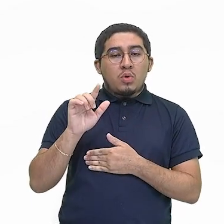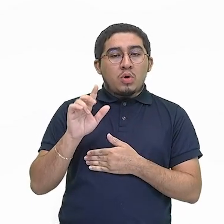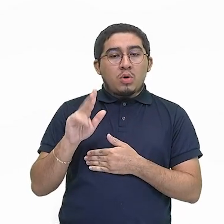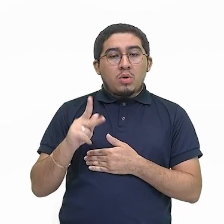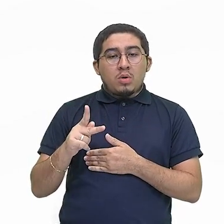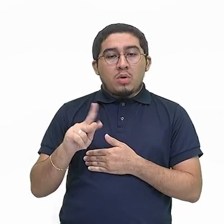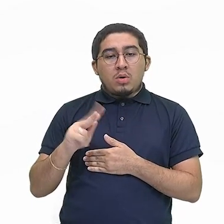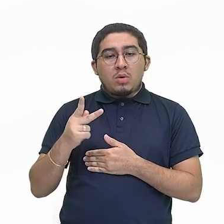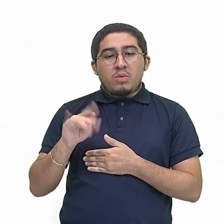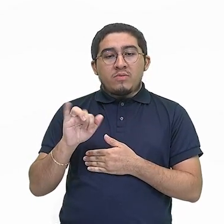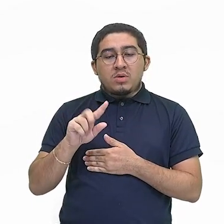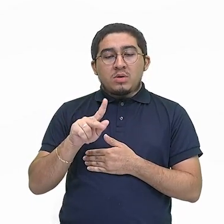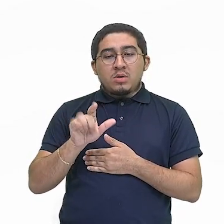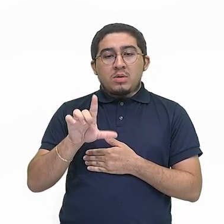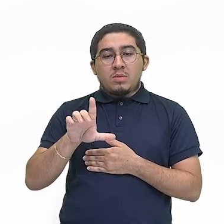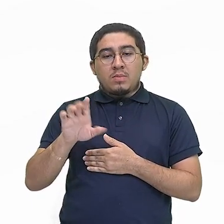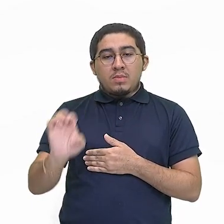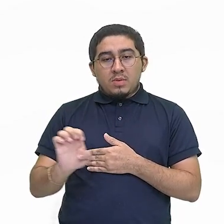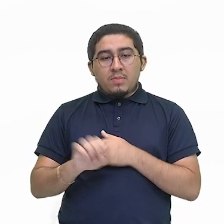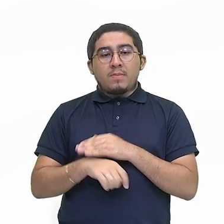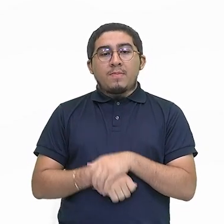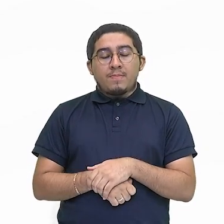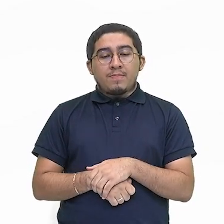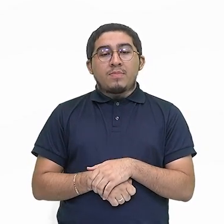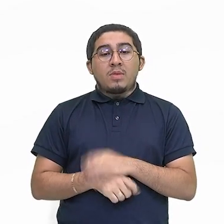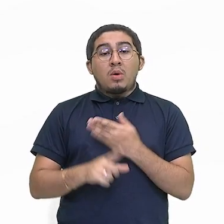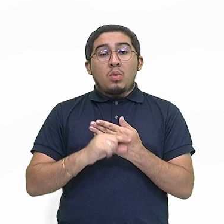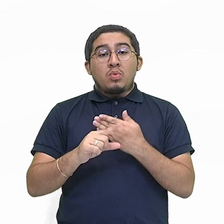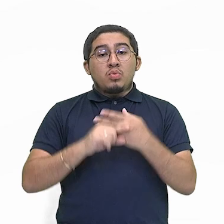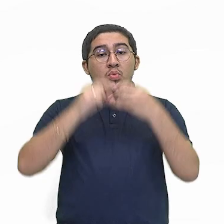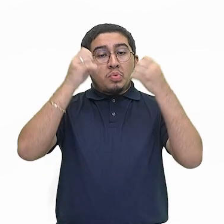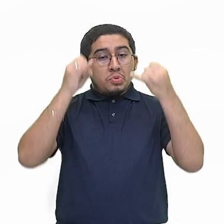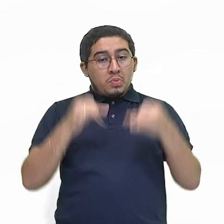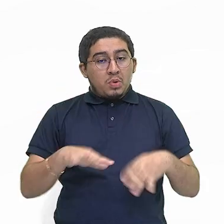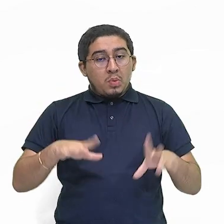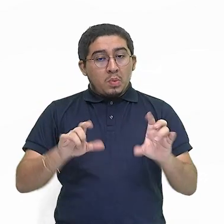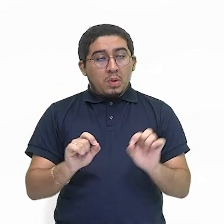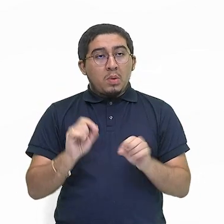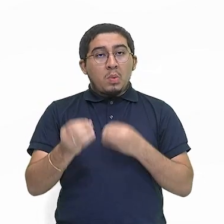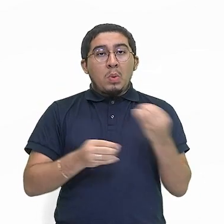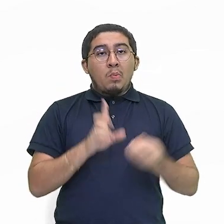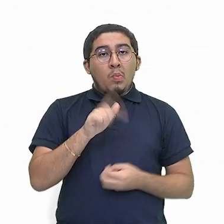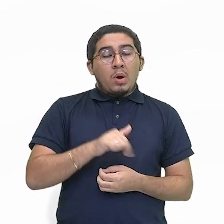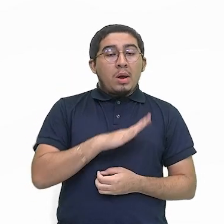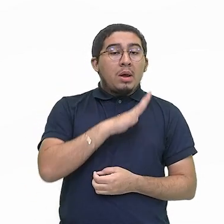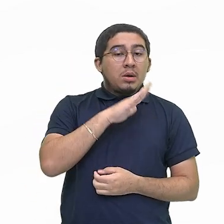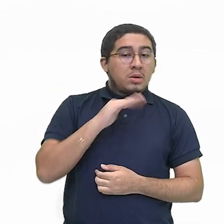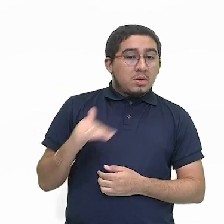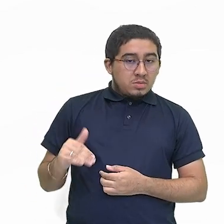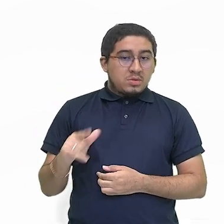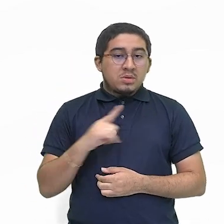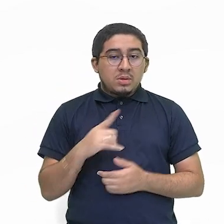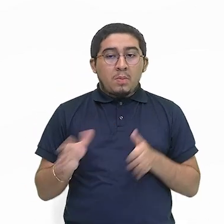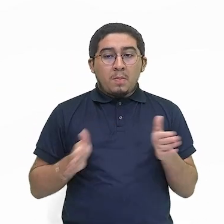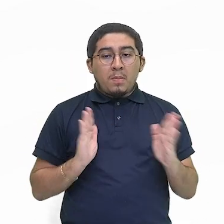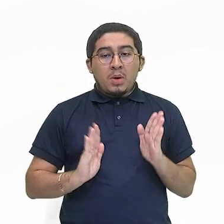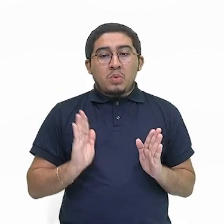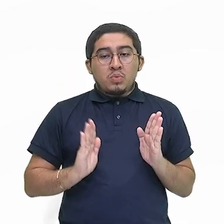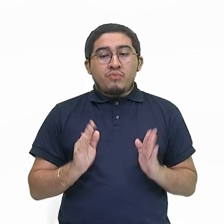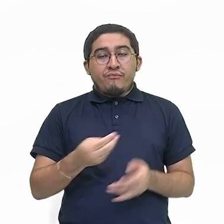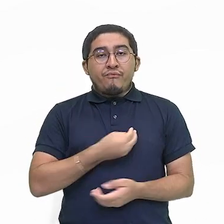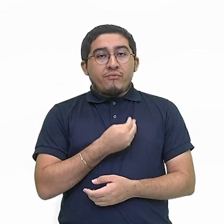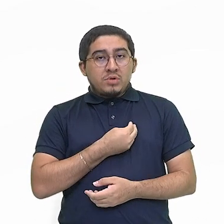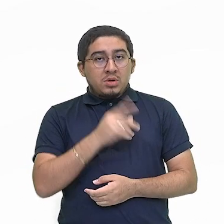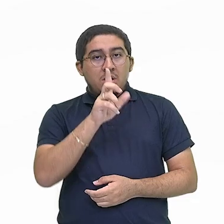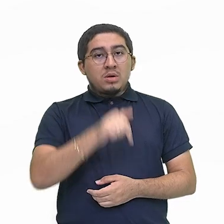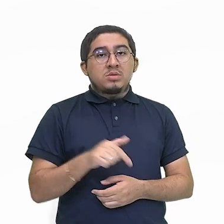Arié. O autor aponta nessa obra a caracterização da infância como fase da vida, na qual o indivíduo